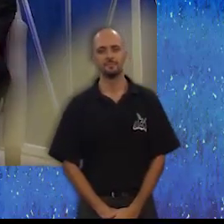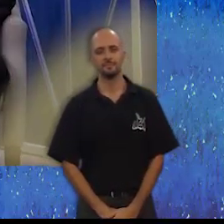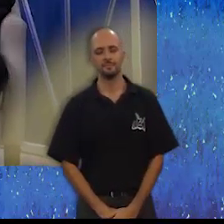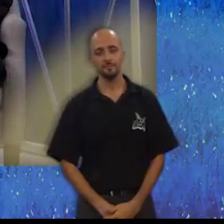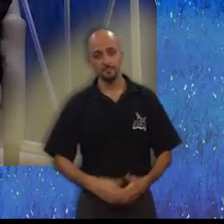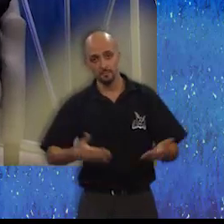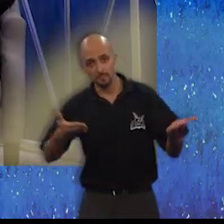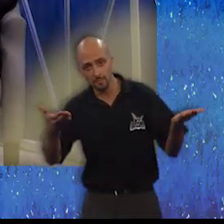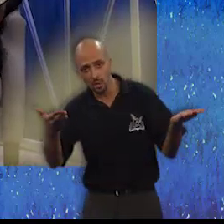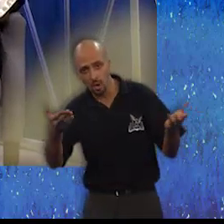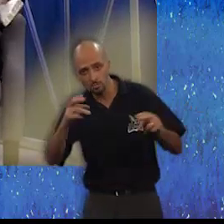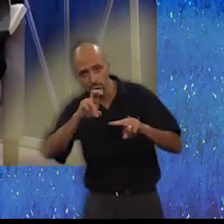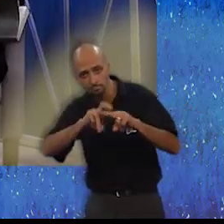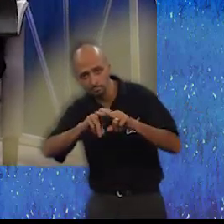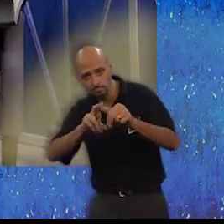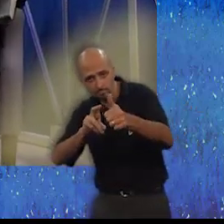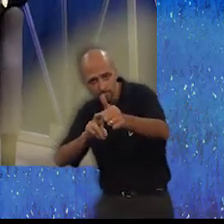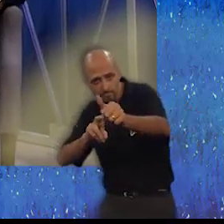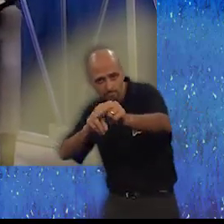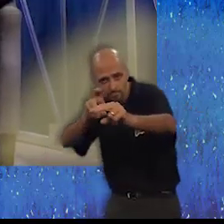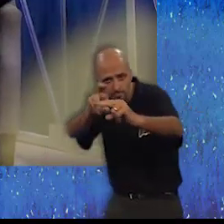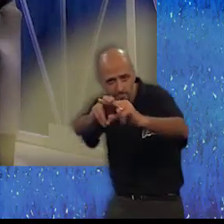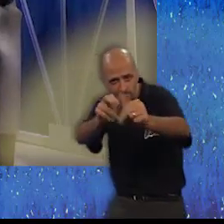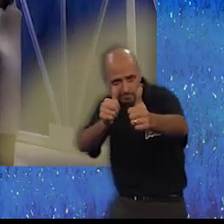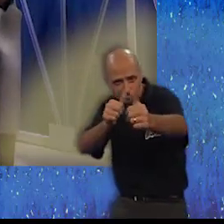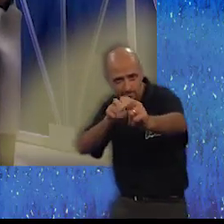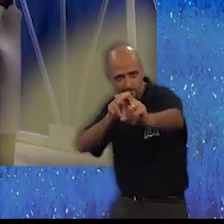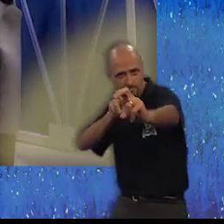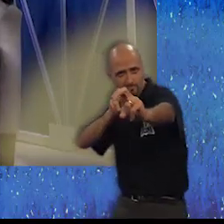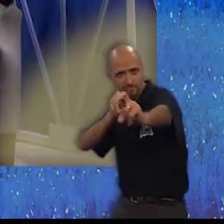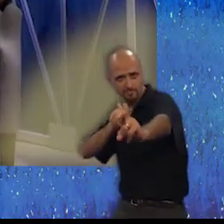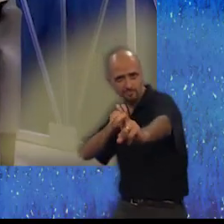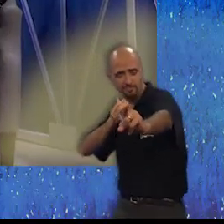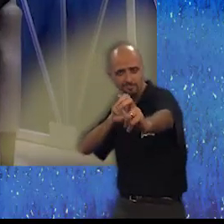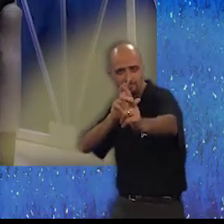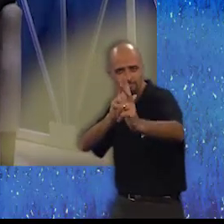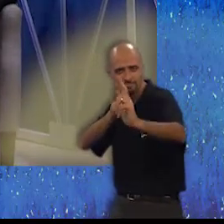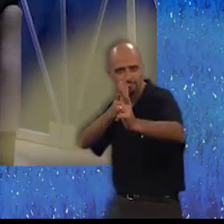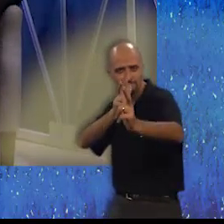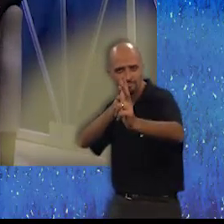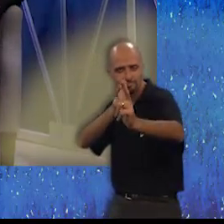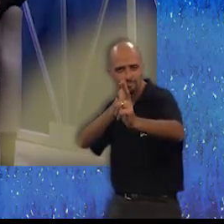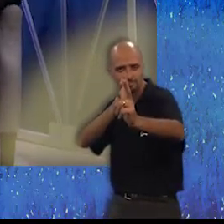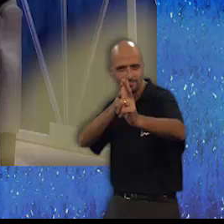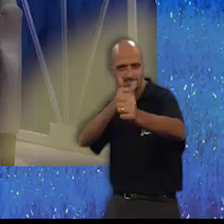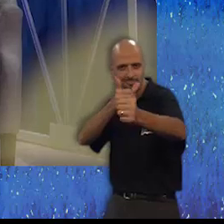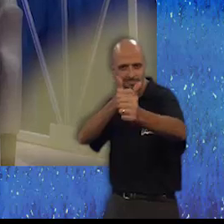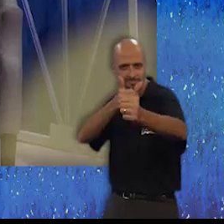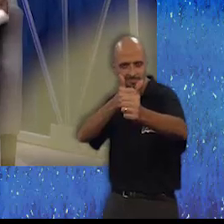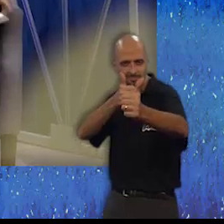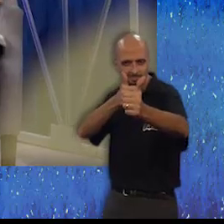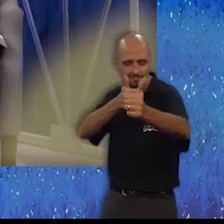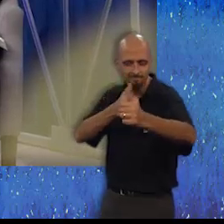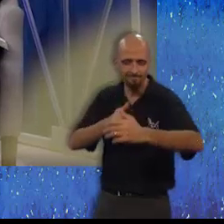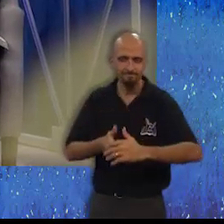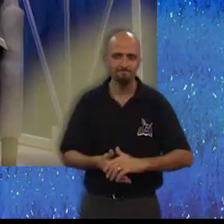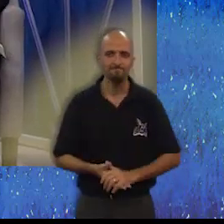Agora estamos sentados, estamos mais tranquilos, estamos na sua casa, estamos aqui juntos.